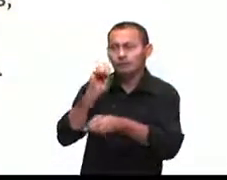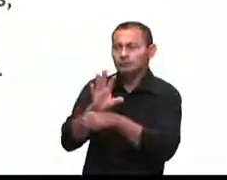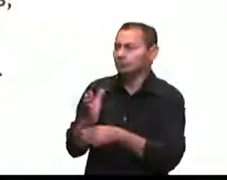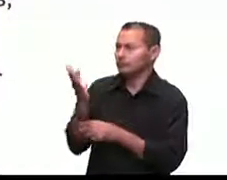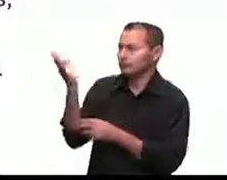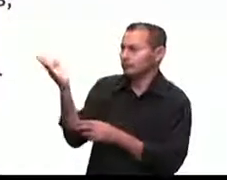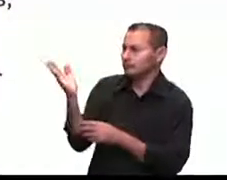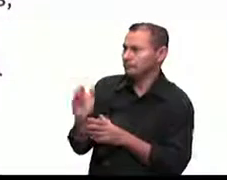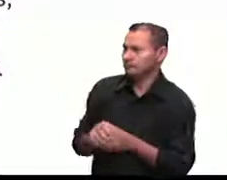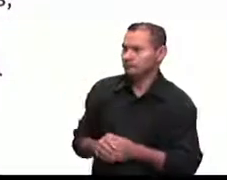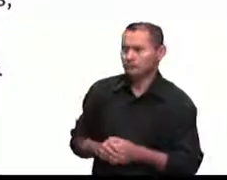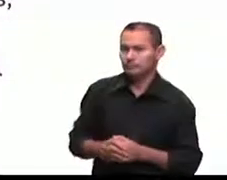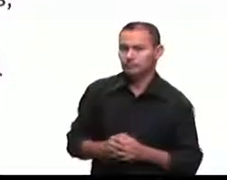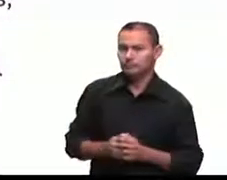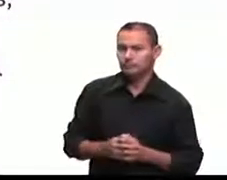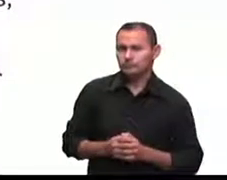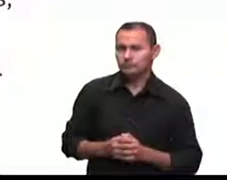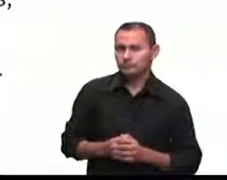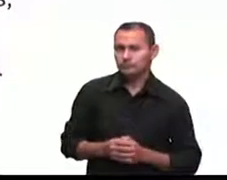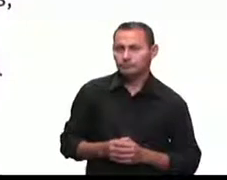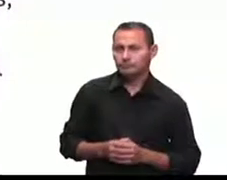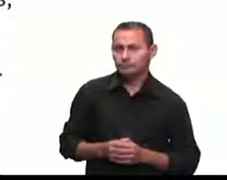quadro.